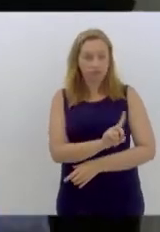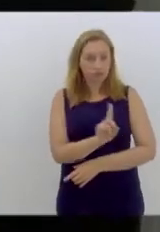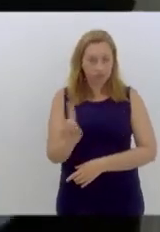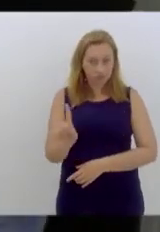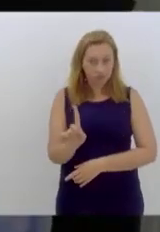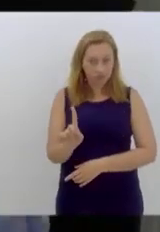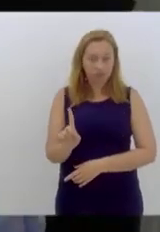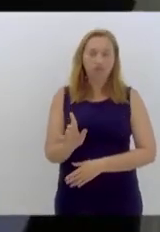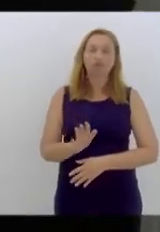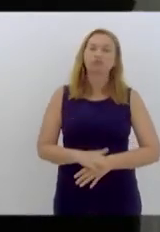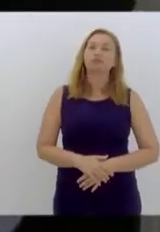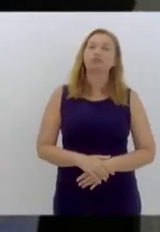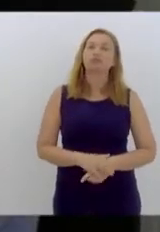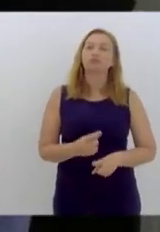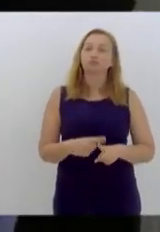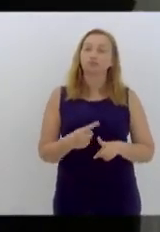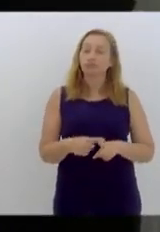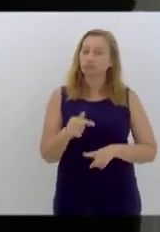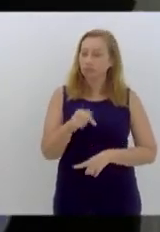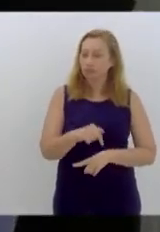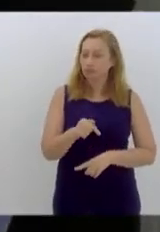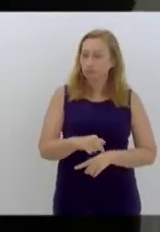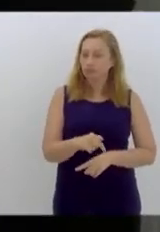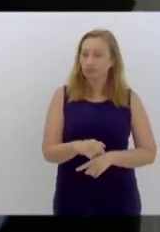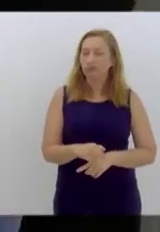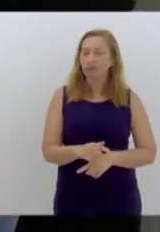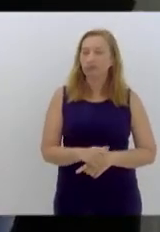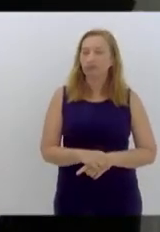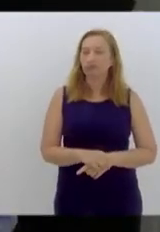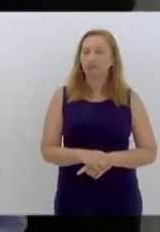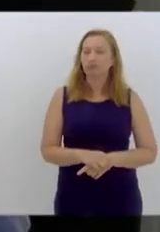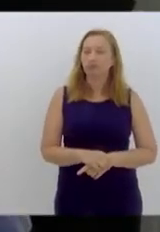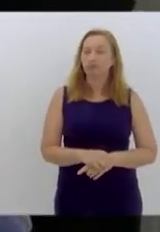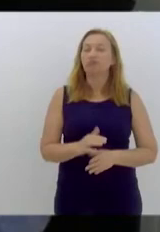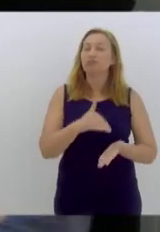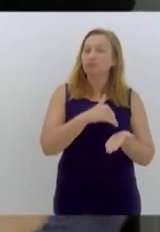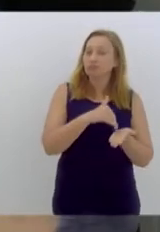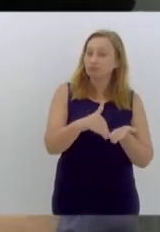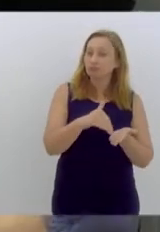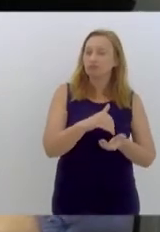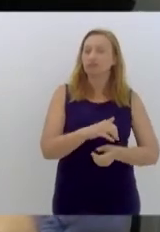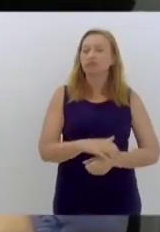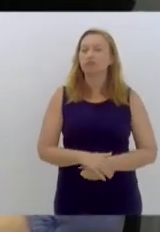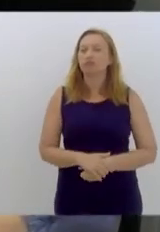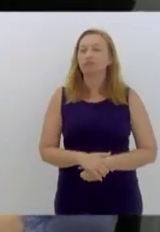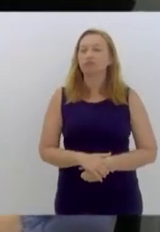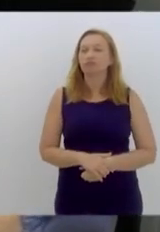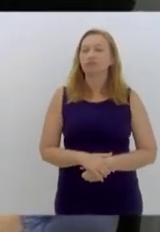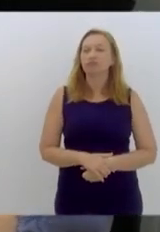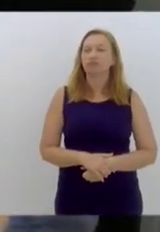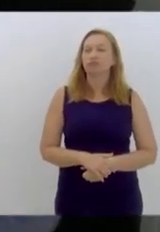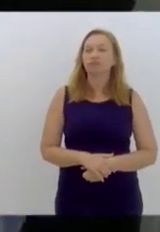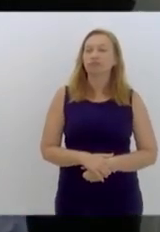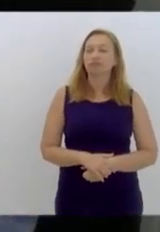é? Porque a maioria aqui, e que bom que é também, são de secretários